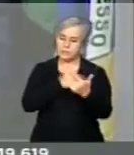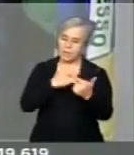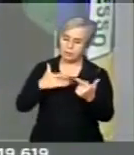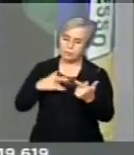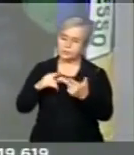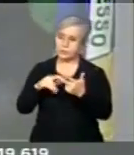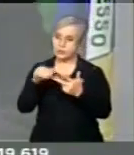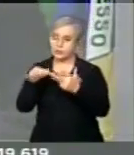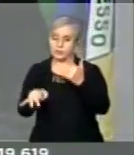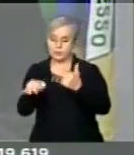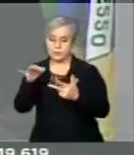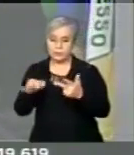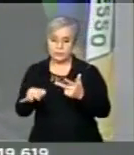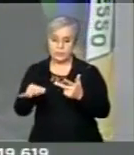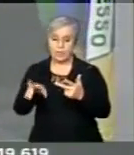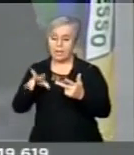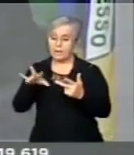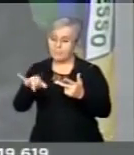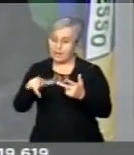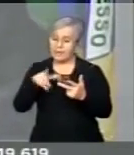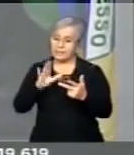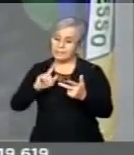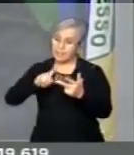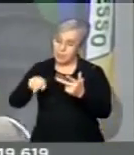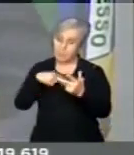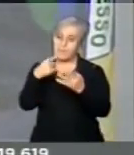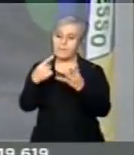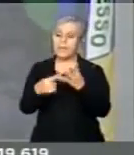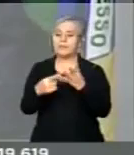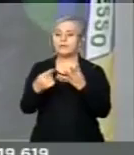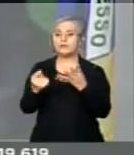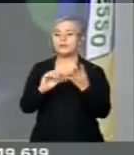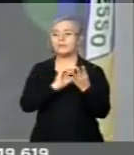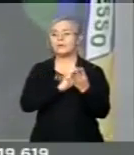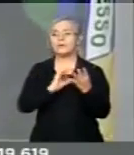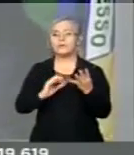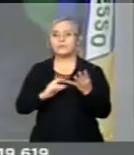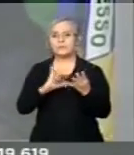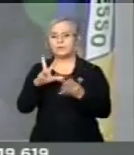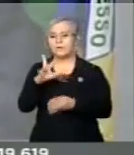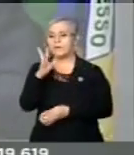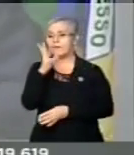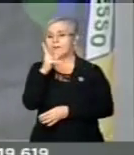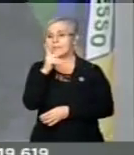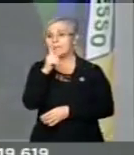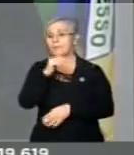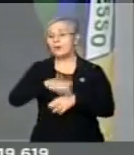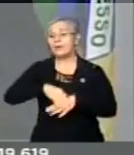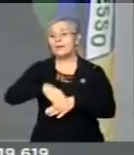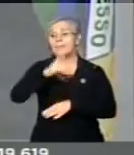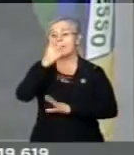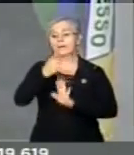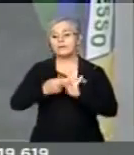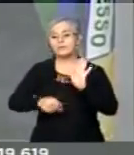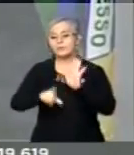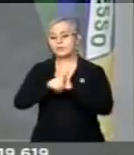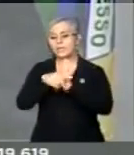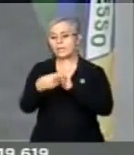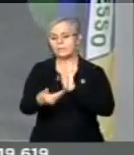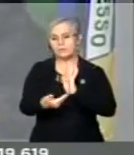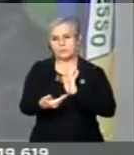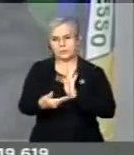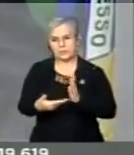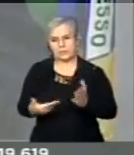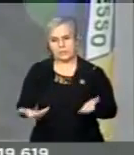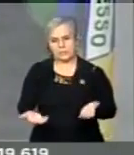vai ter que passar em mais uma comissão. Então, nós estamos alongando o prazo de tramitação dos projetos de lei dessa casa.